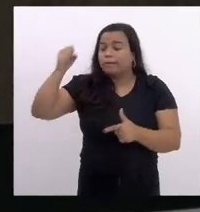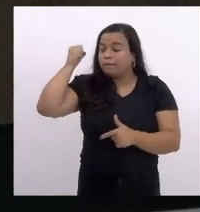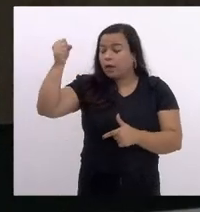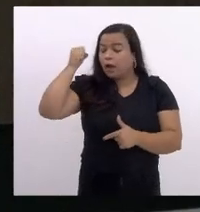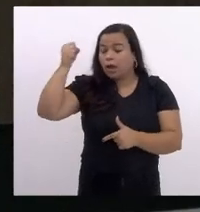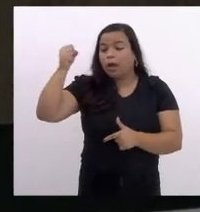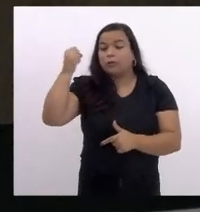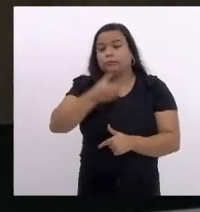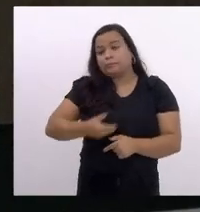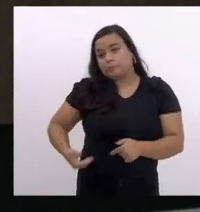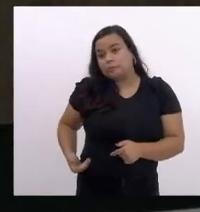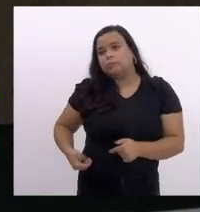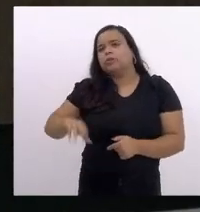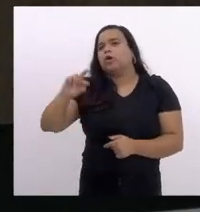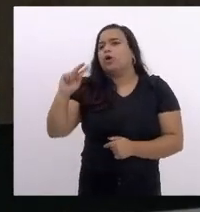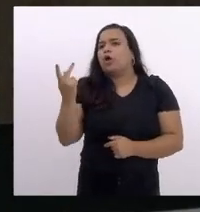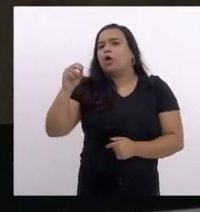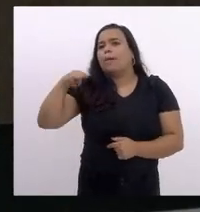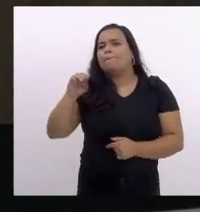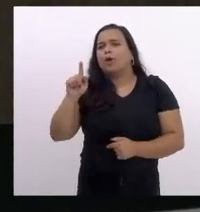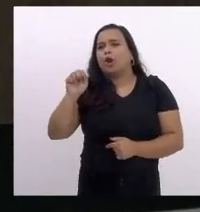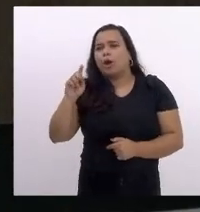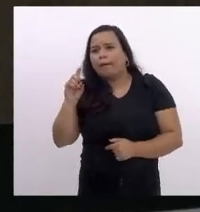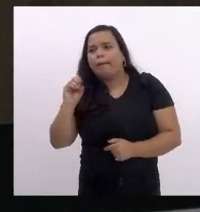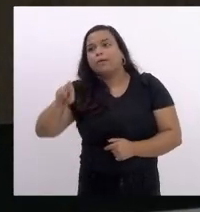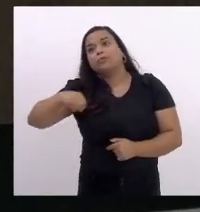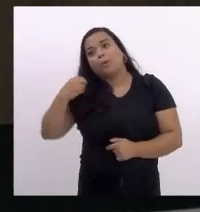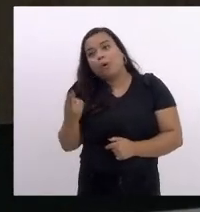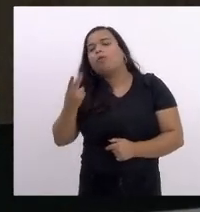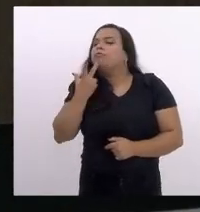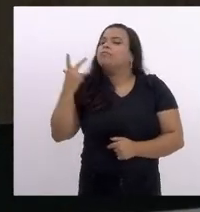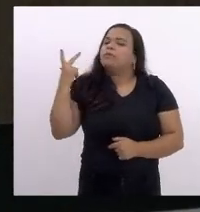por decreto do Poder Executivo Estadual,